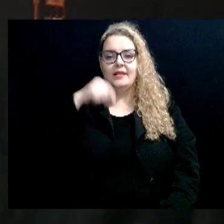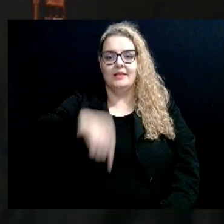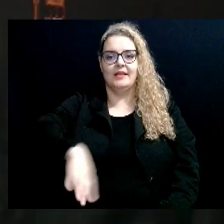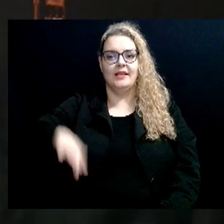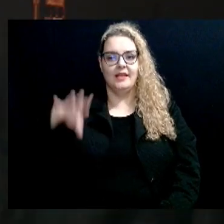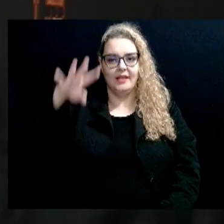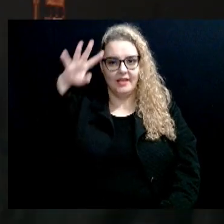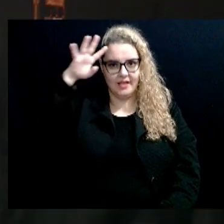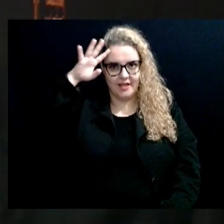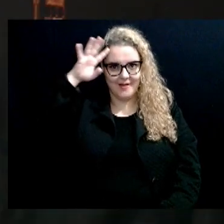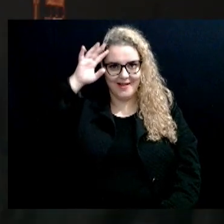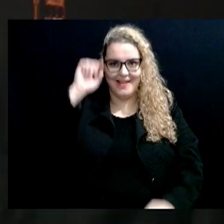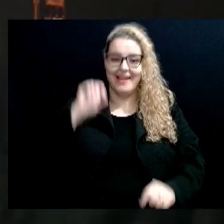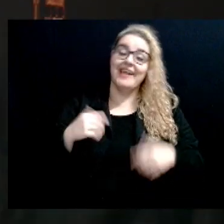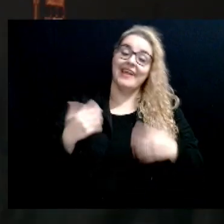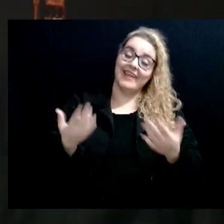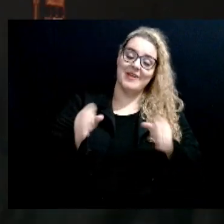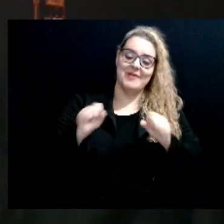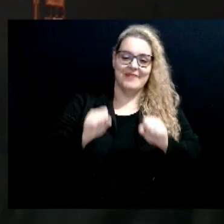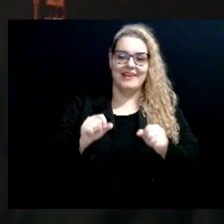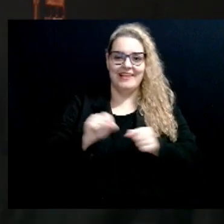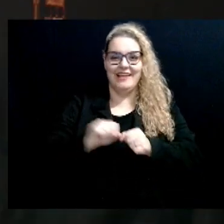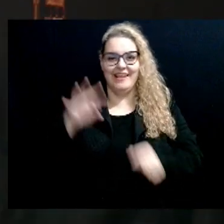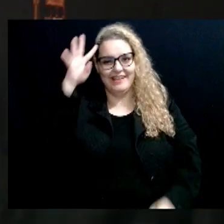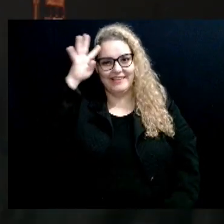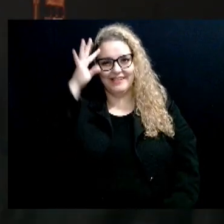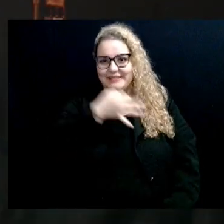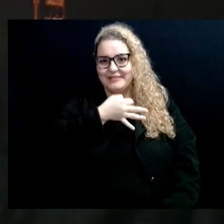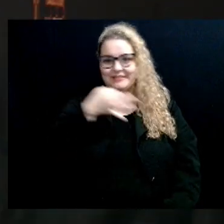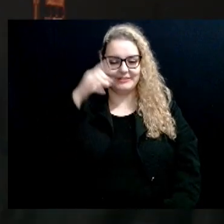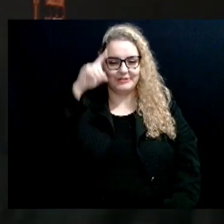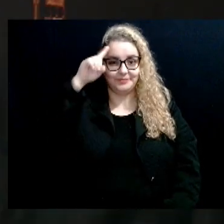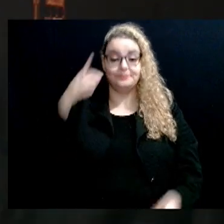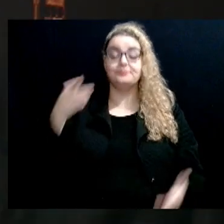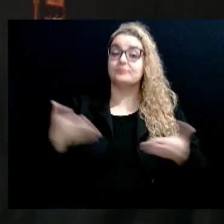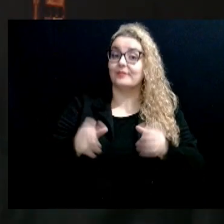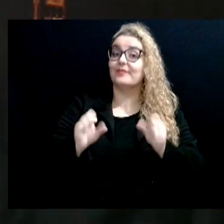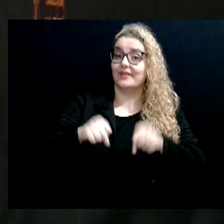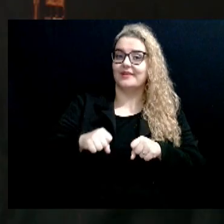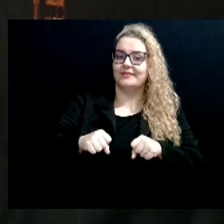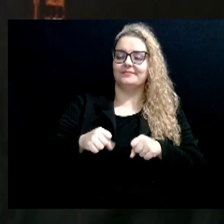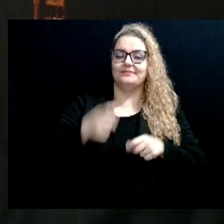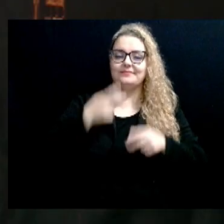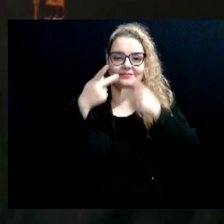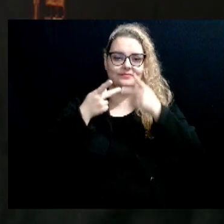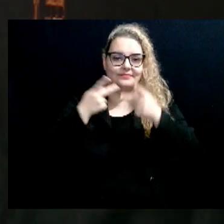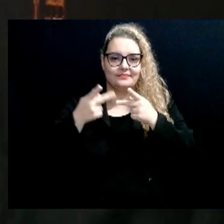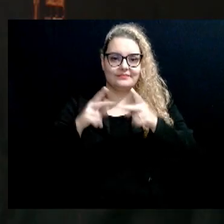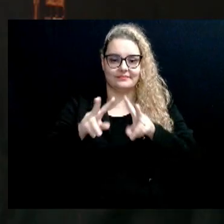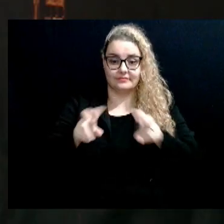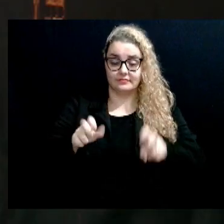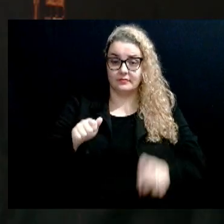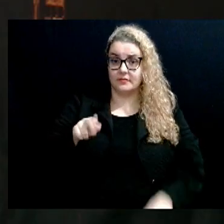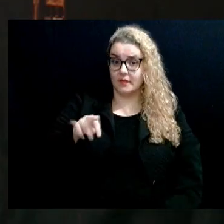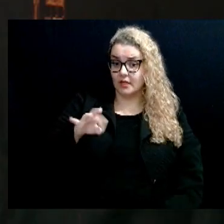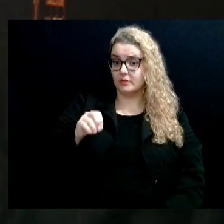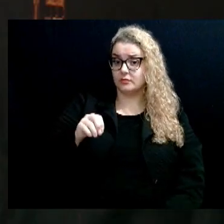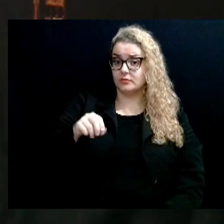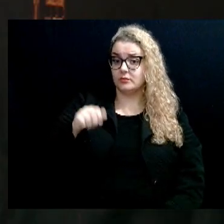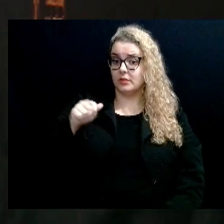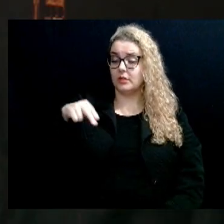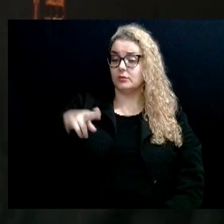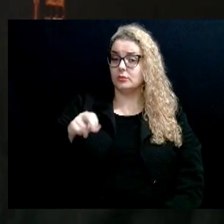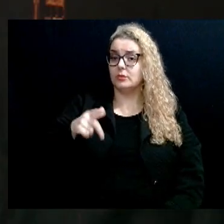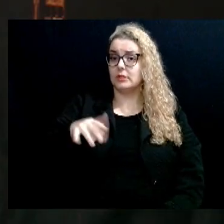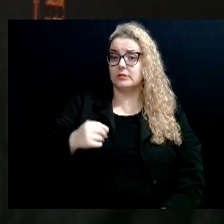desta quarta-feira um ótimo dia. E agora sim, vamos falar mais sobre a autoanulação, que vem sendo cada vez mais discutida